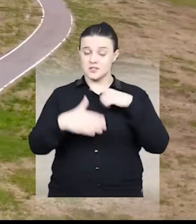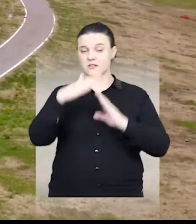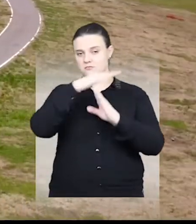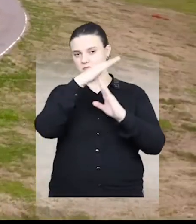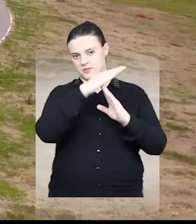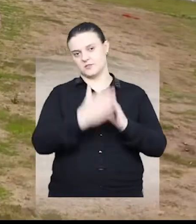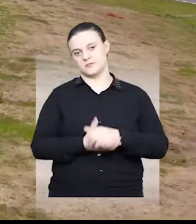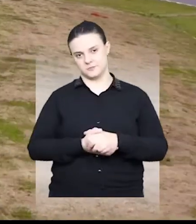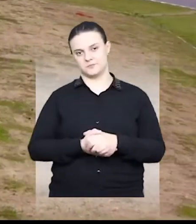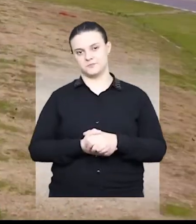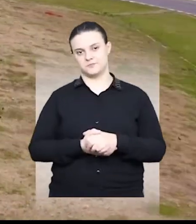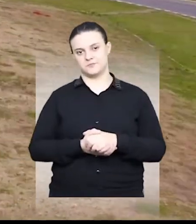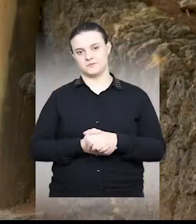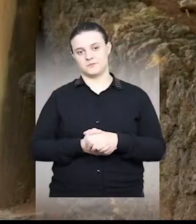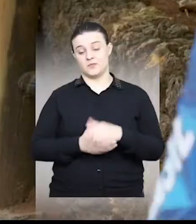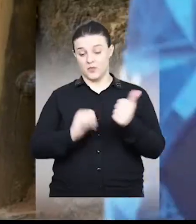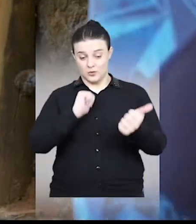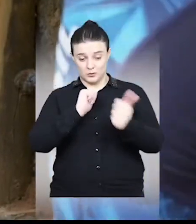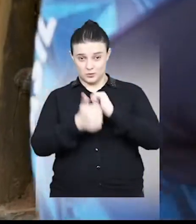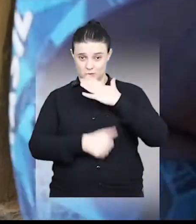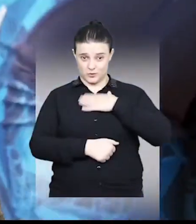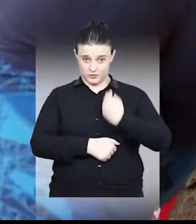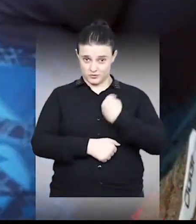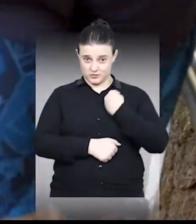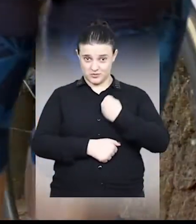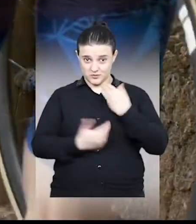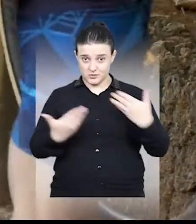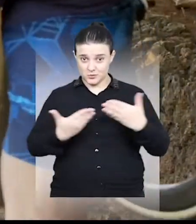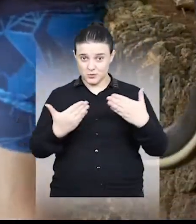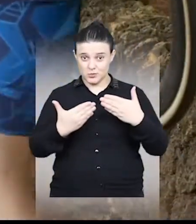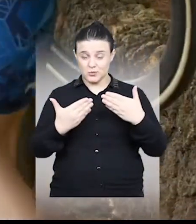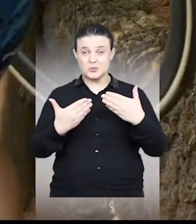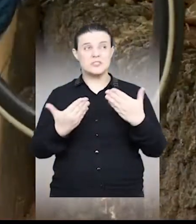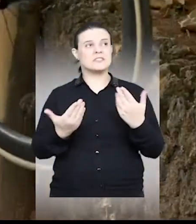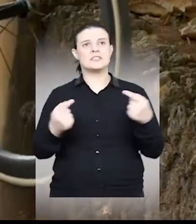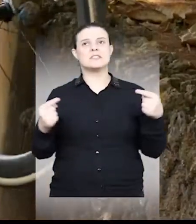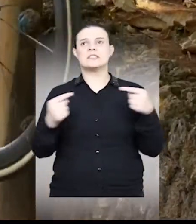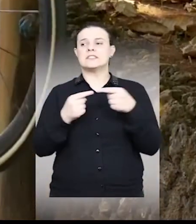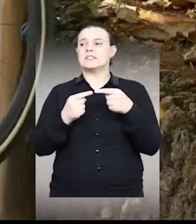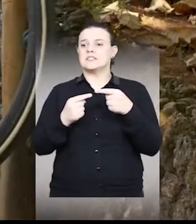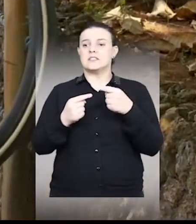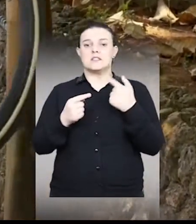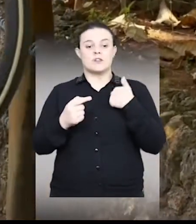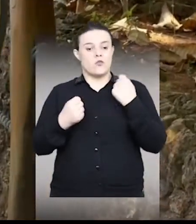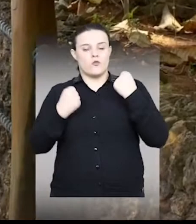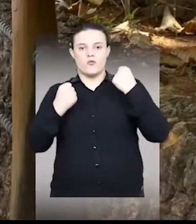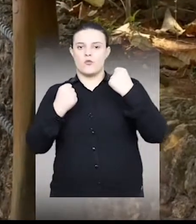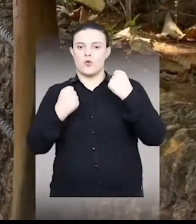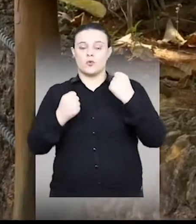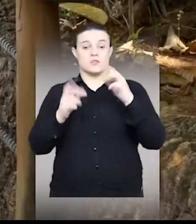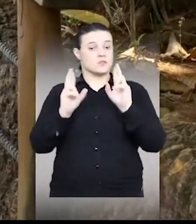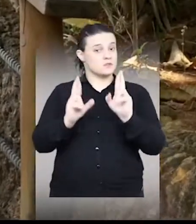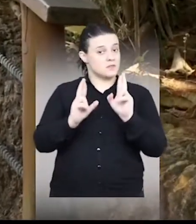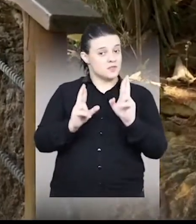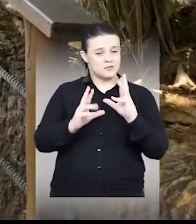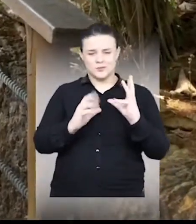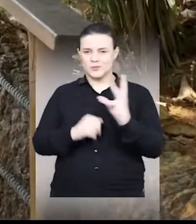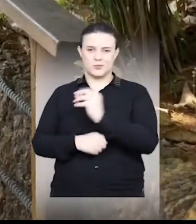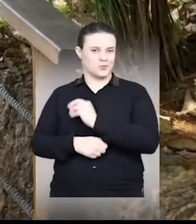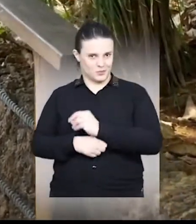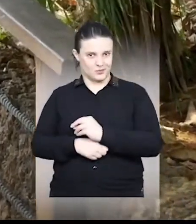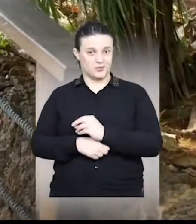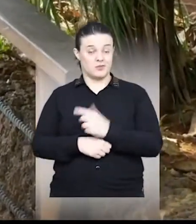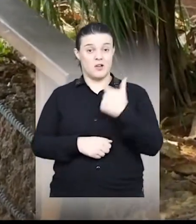algum tipo de limitação. O esporte na minha vida hoje em dia significa... Carlos força, Alberto, atleta de paraciclismo.